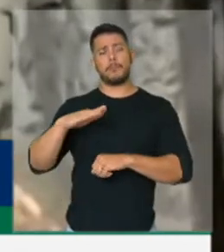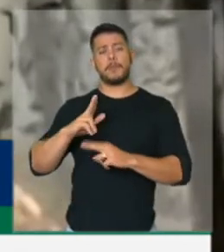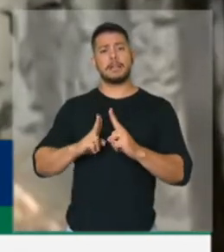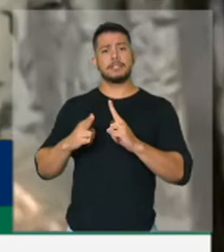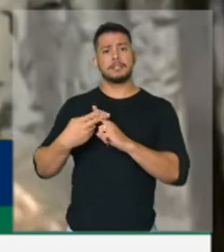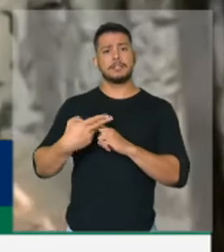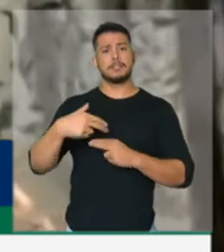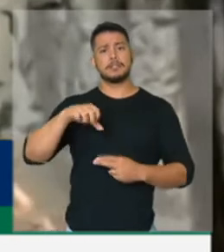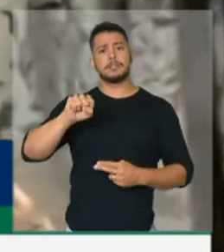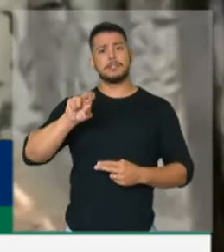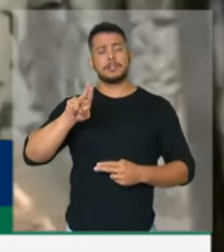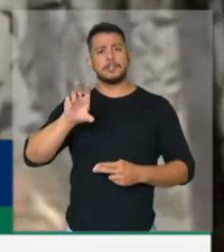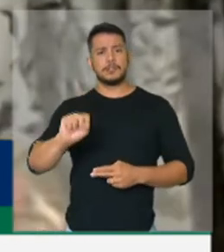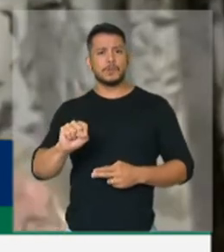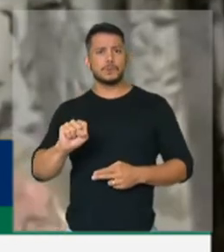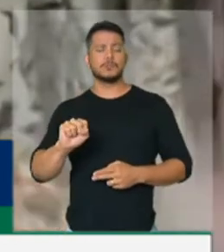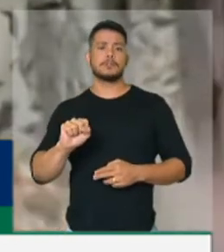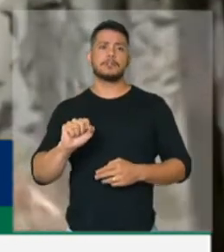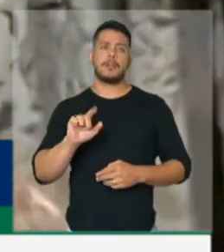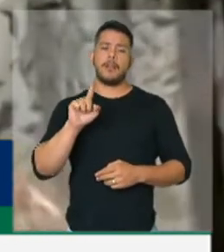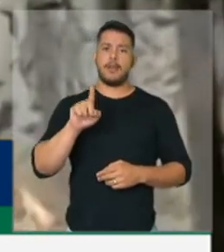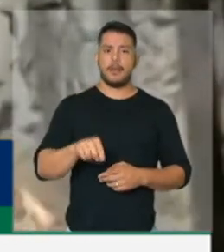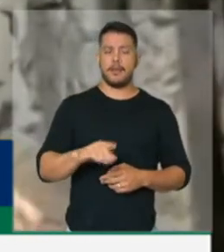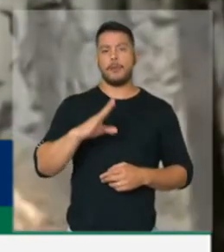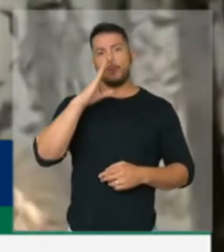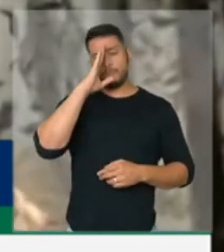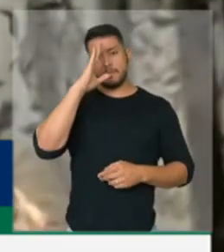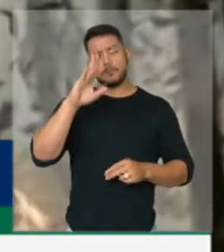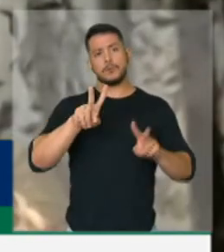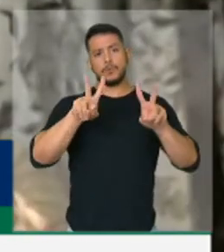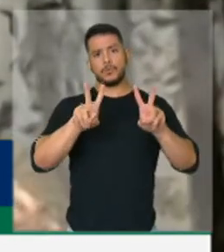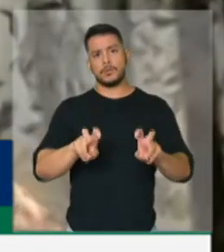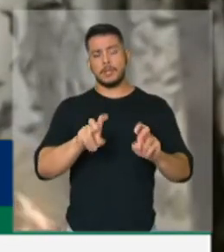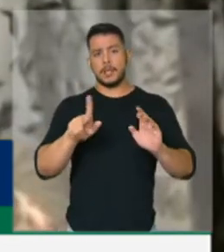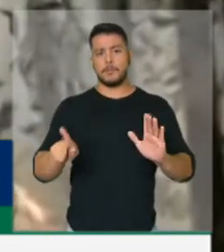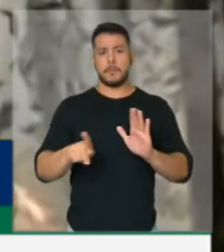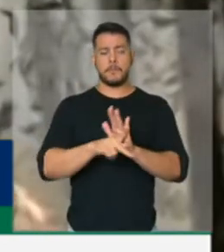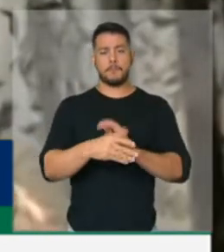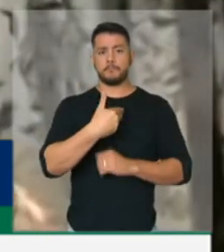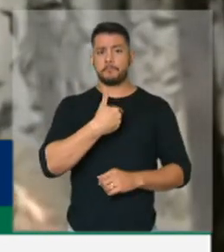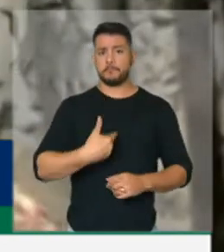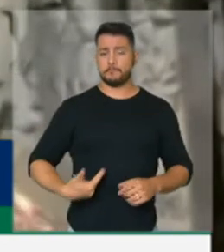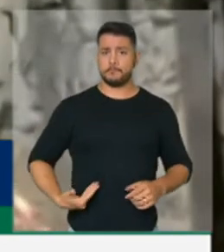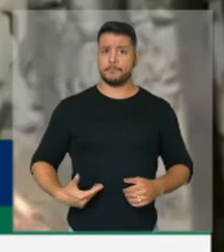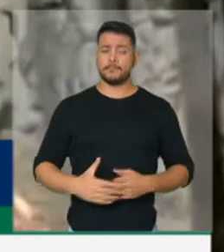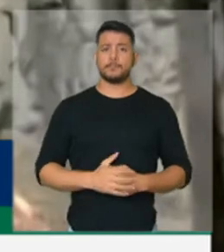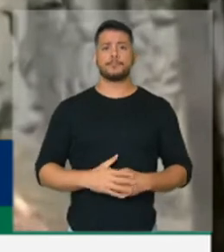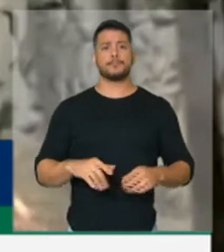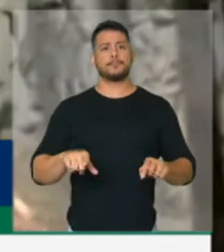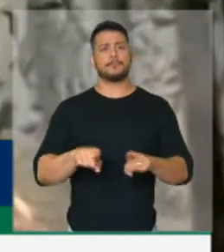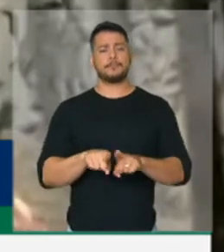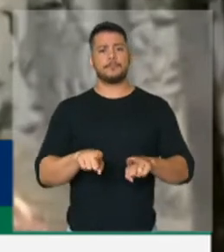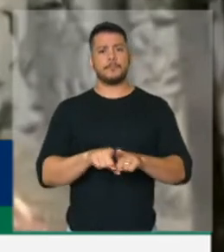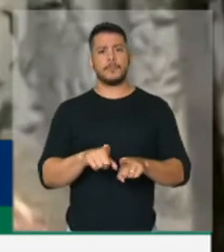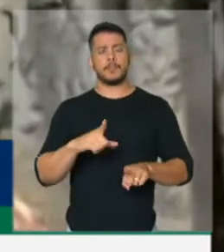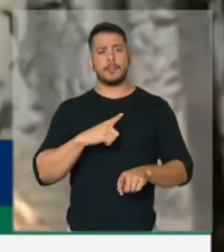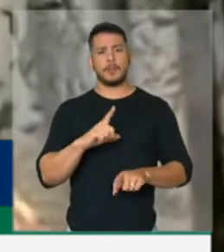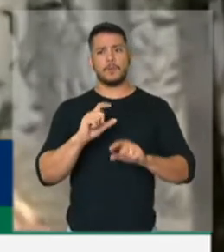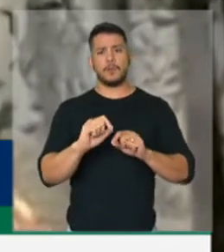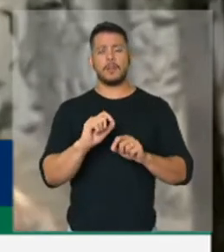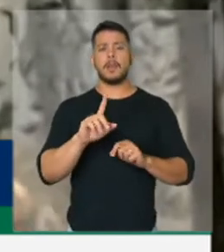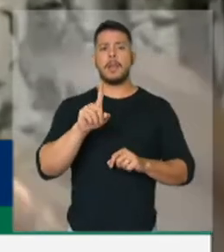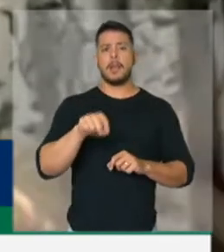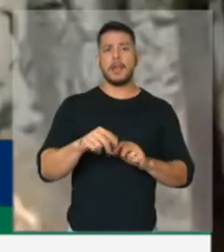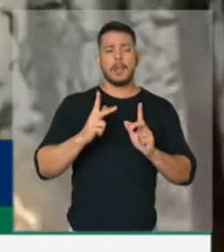vezes, finge dizer que não é a pauta dele, mas que está colocada nessa casa. Pauta que se soma a um conjunto de privatizações, como